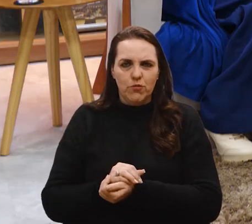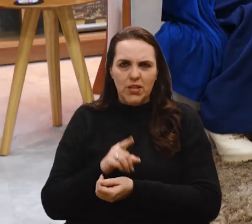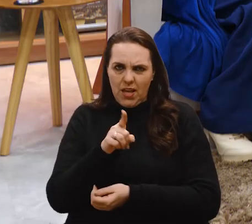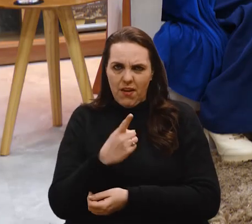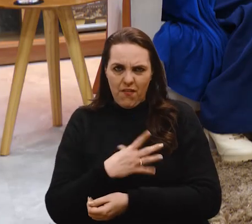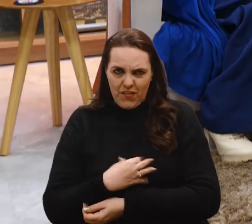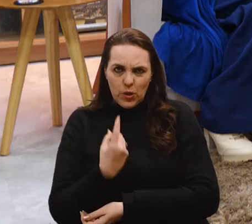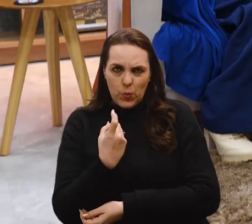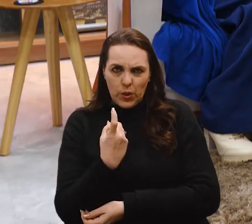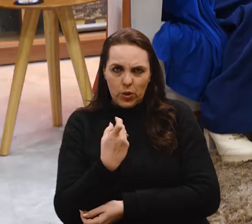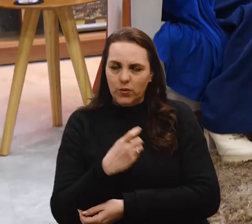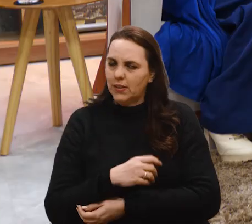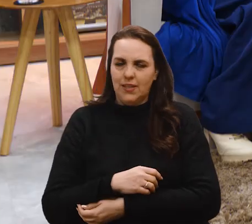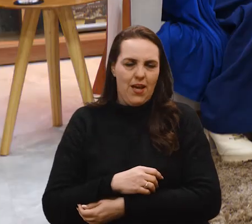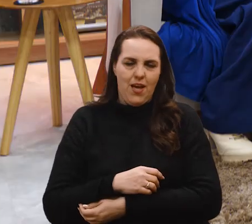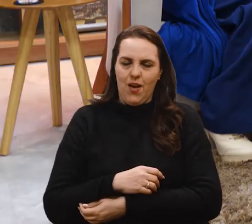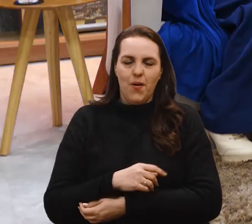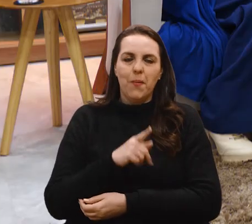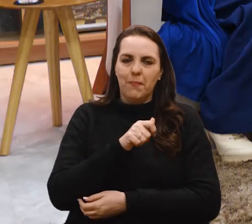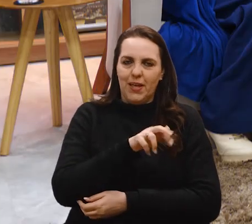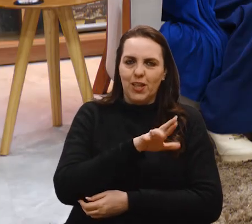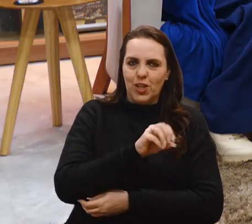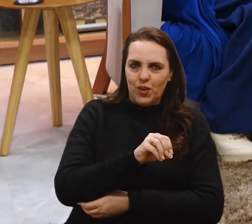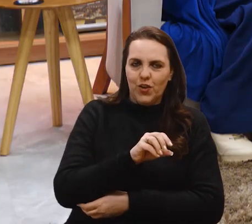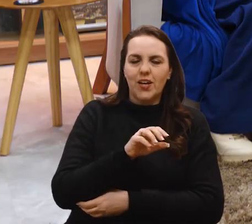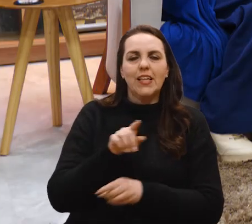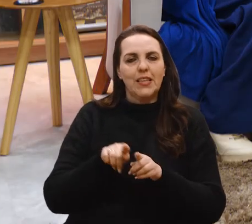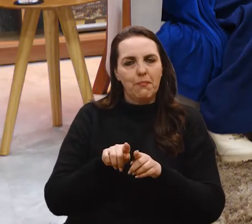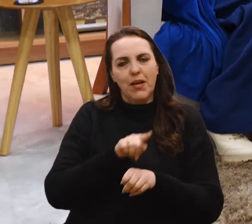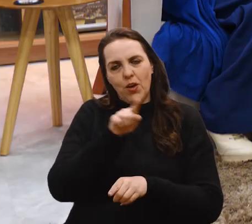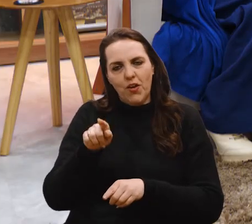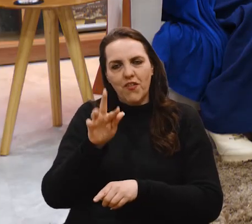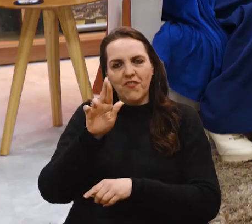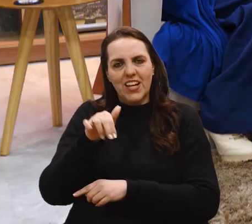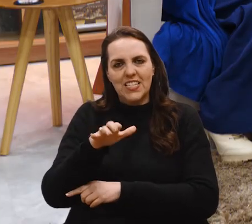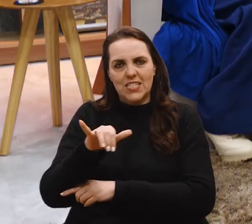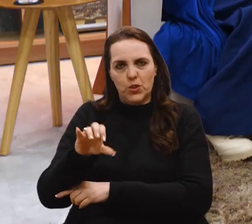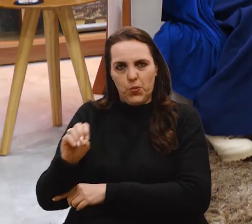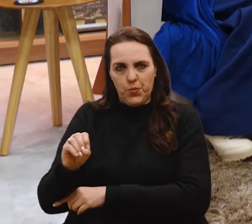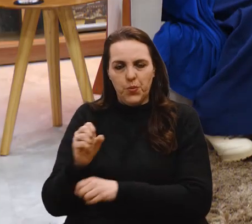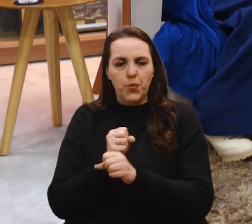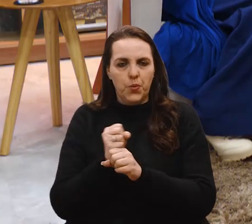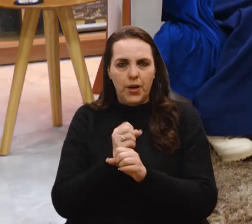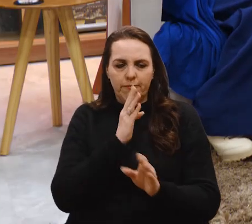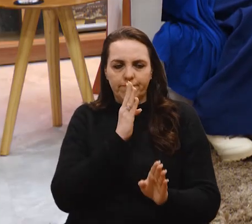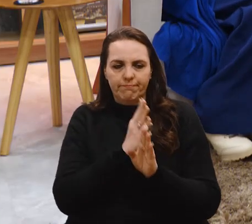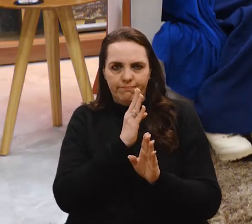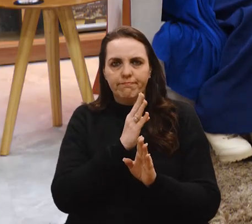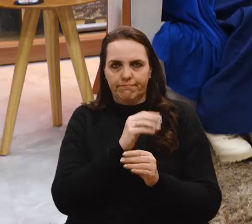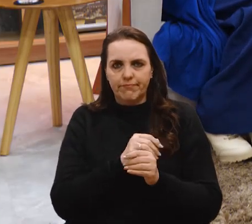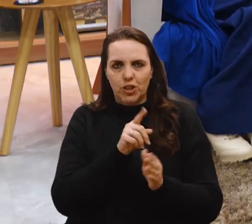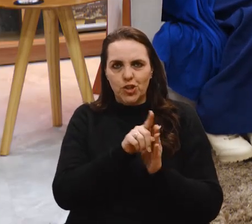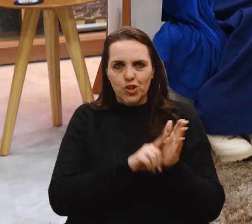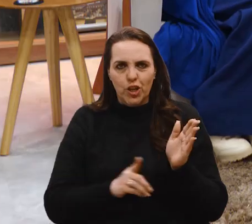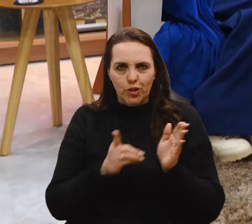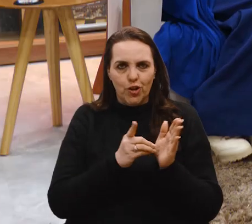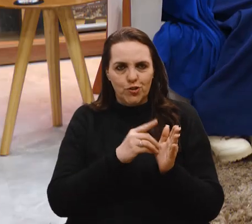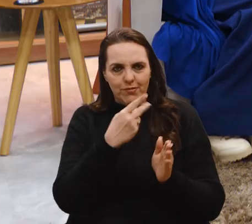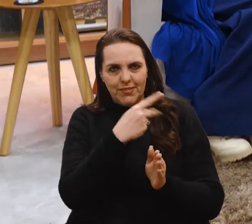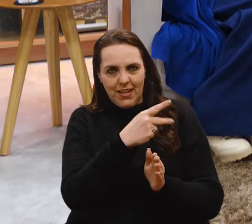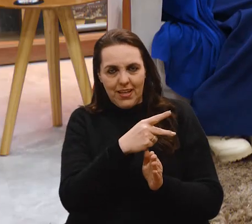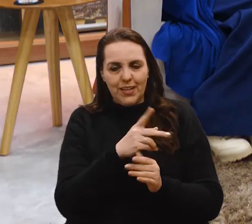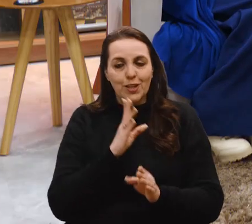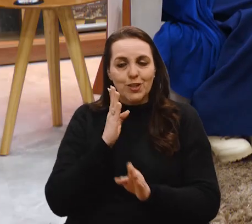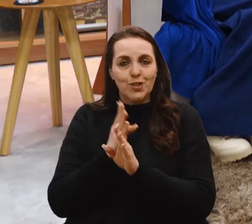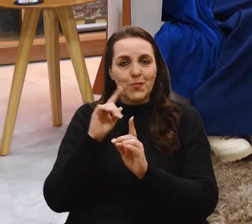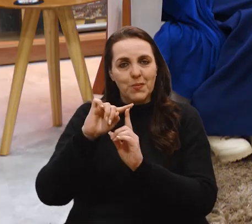o Francisco. No ano que nós identificamos o Pedro, estávamos terminando a identificação dele, aí